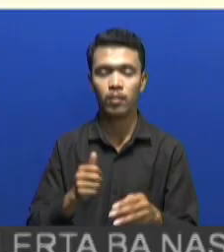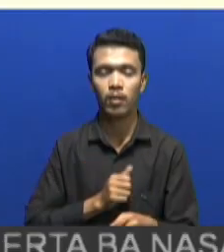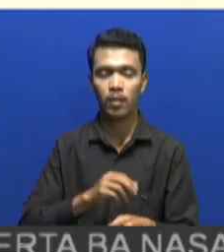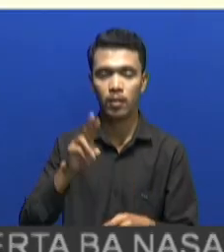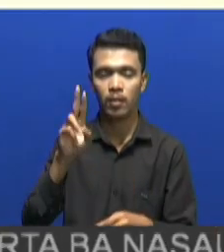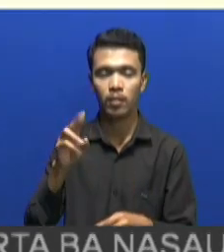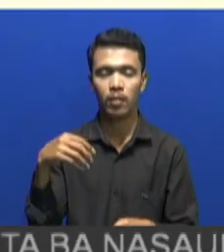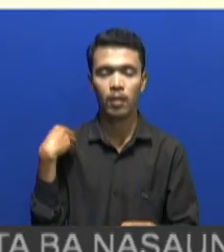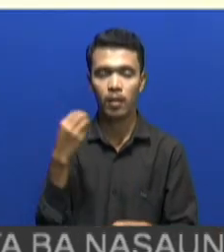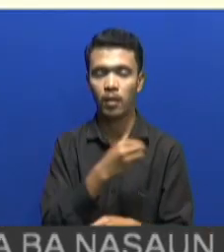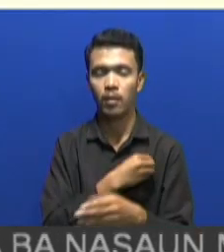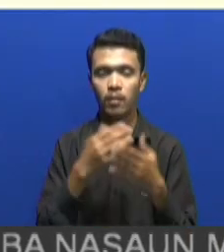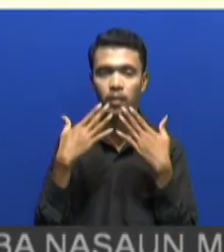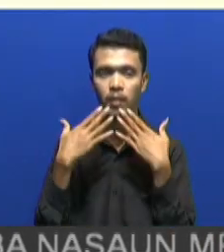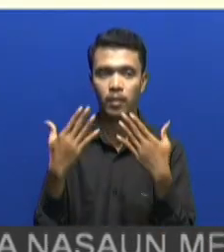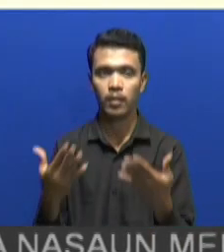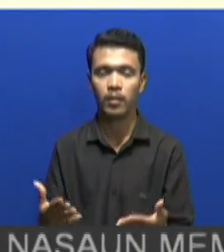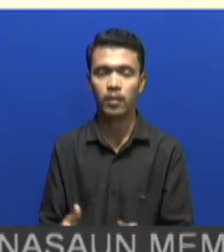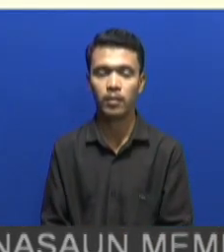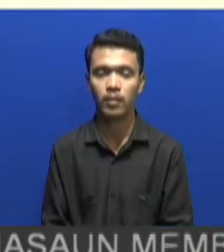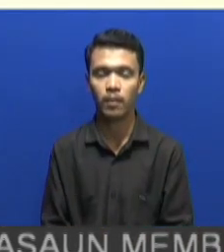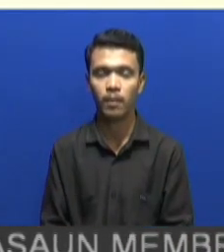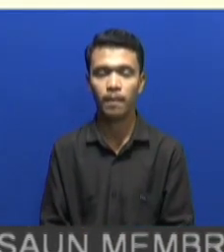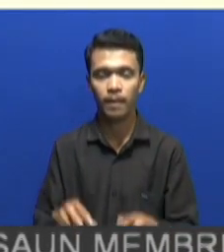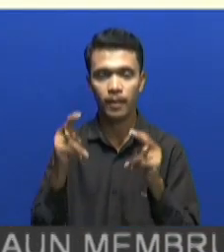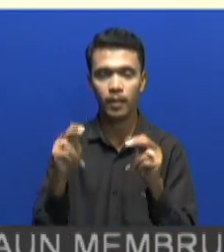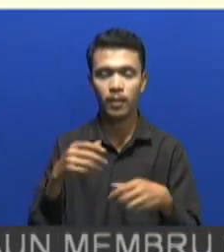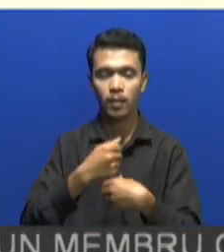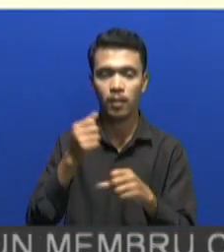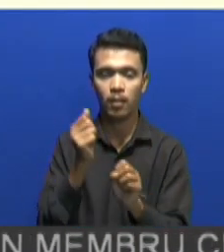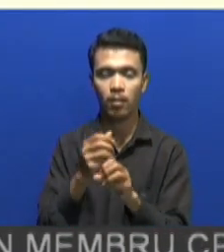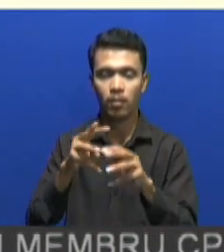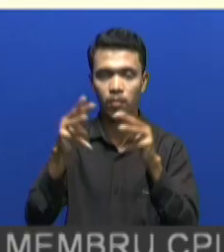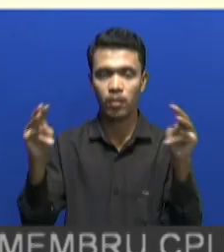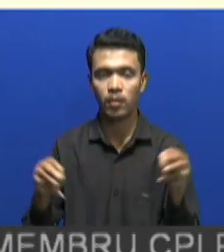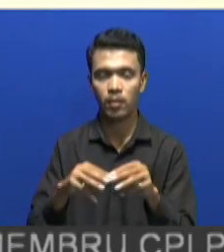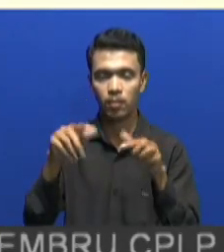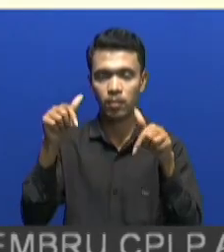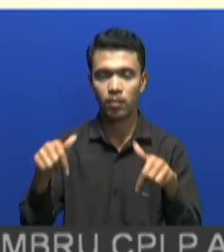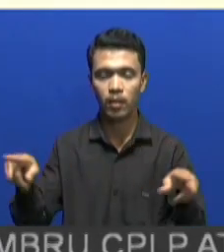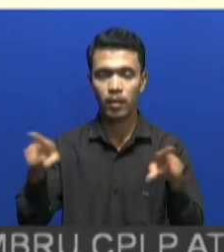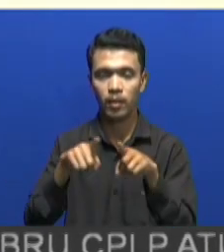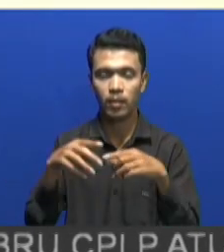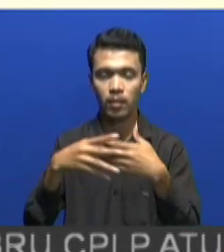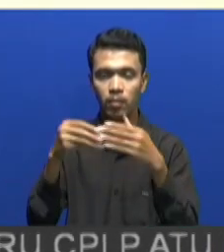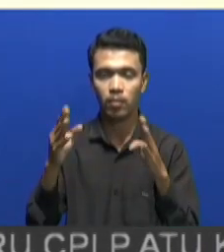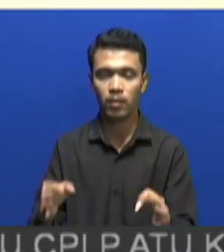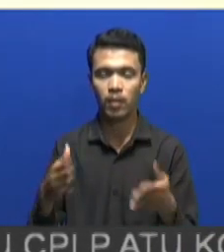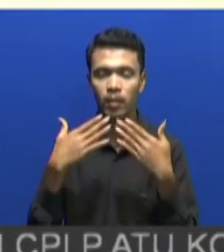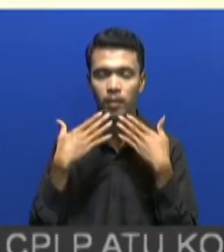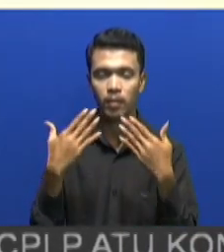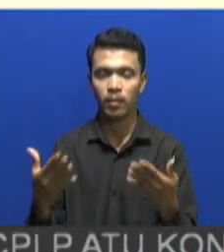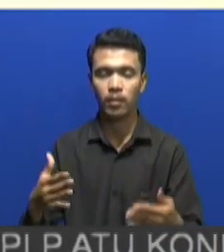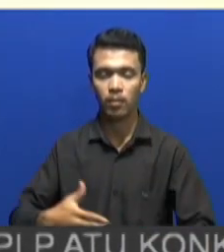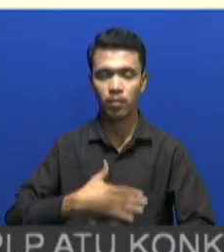também Tirolosa, tem que falar de Fatih Silva, tem que falar do Município Aileu também. A nossa autoridade agradece, orgulho